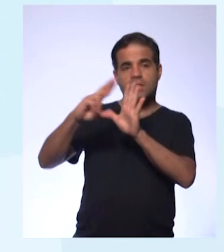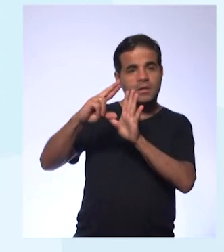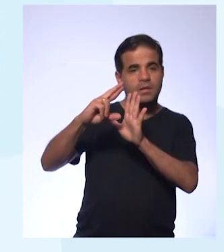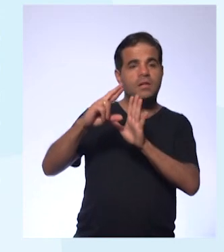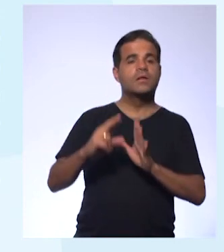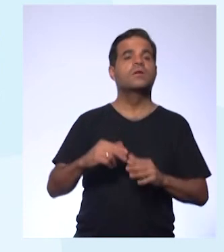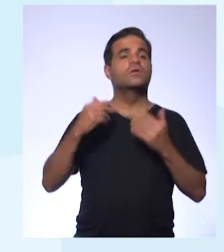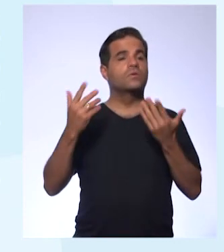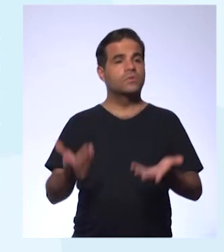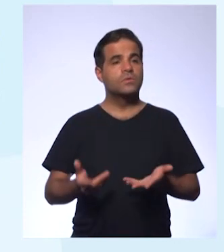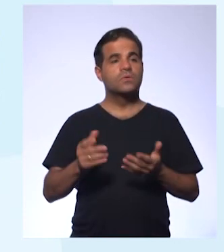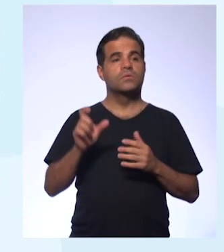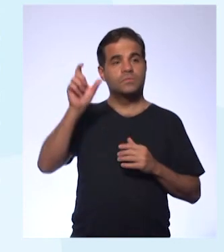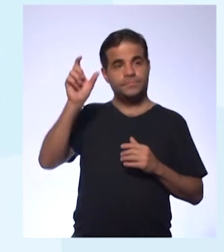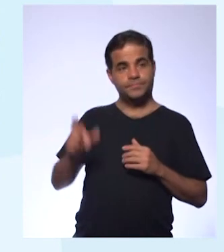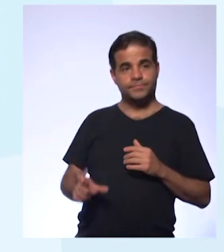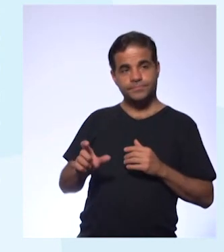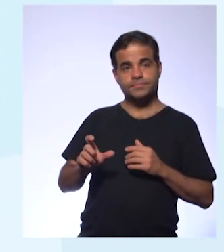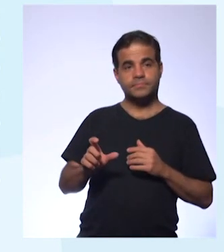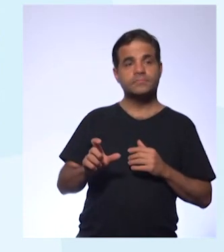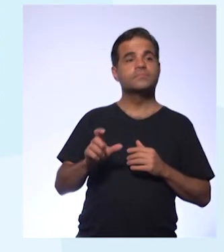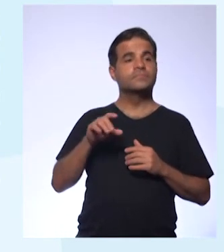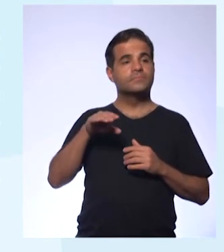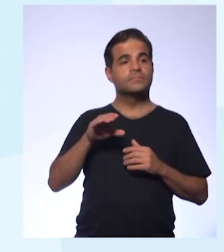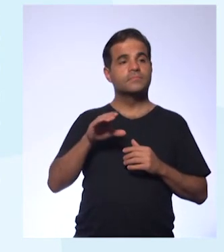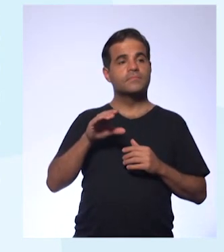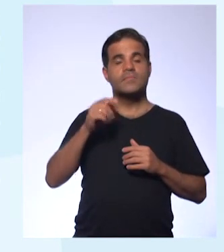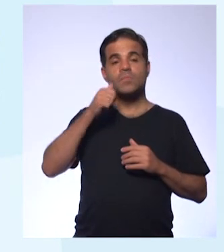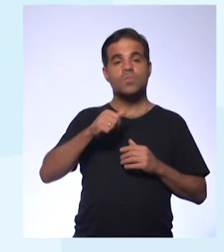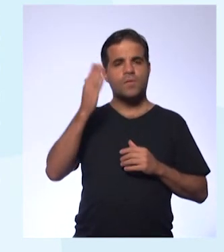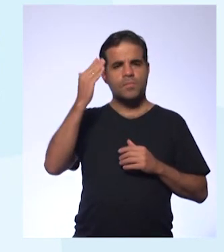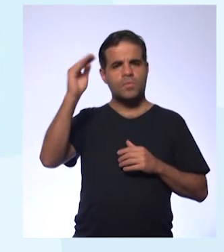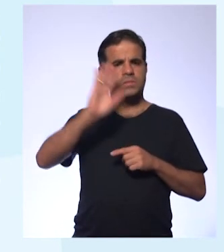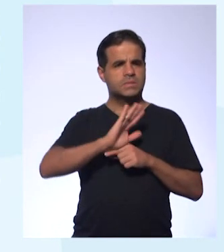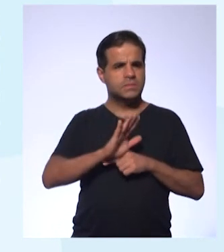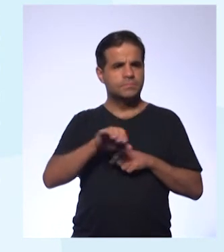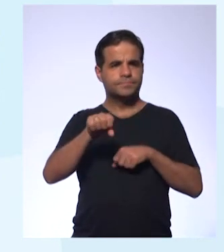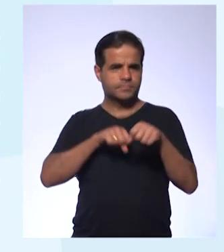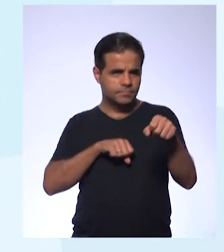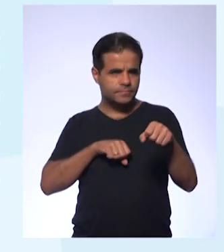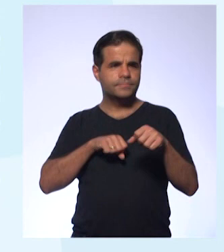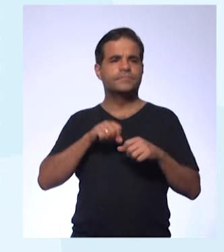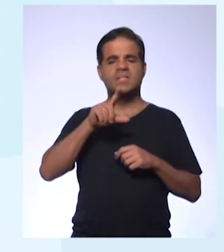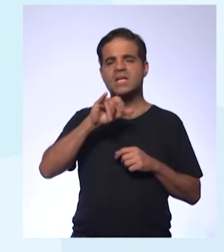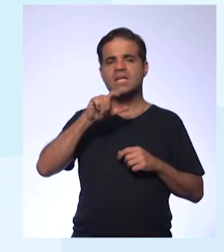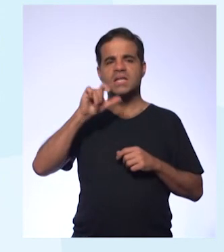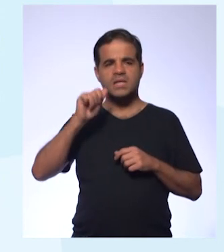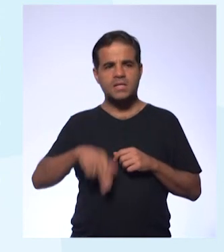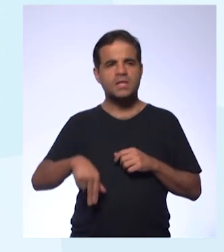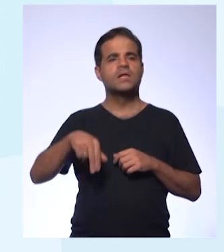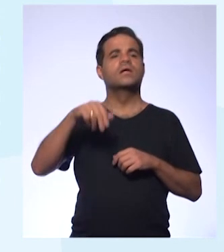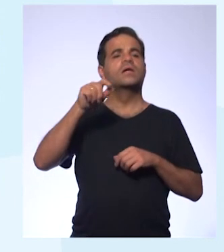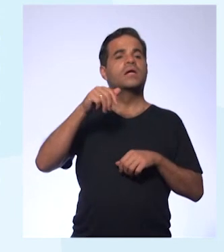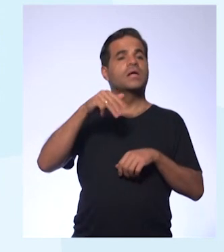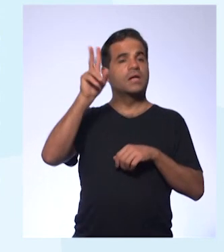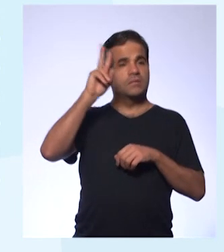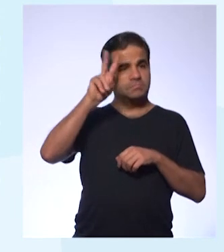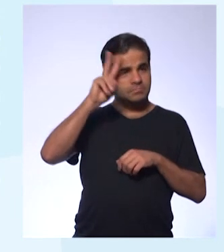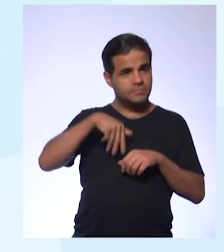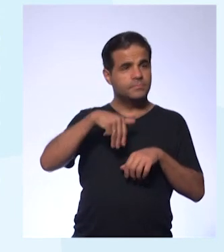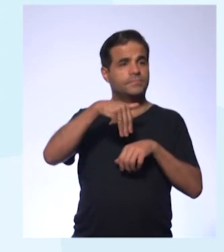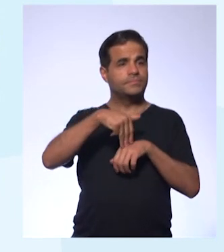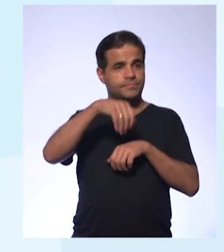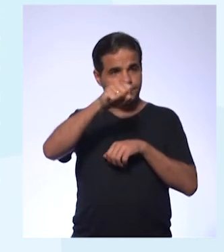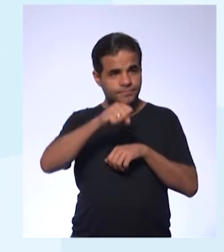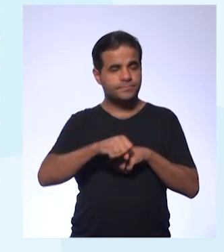representatividade. A cineasta Lilian Santiago, formada em História e mestre em Integração da América Latina